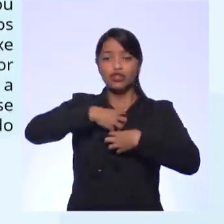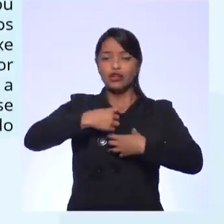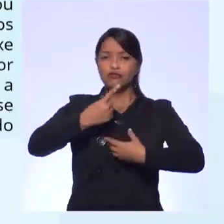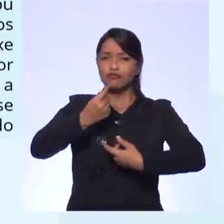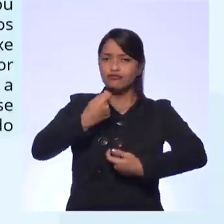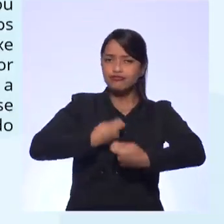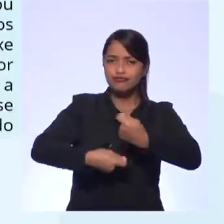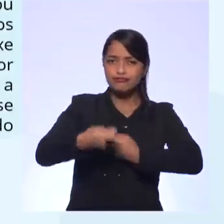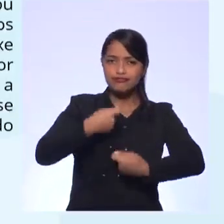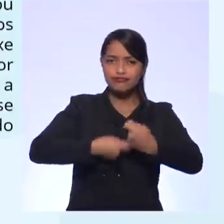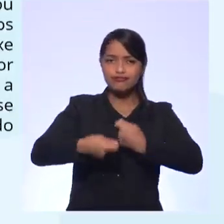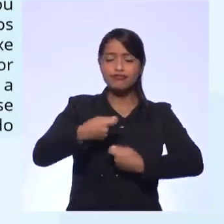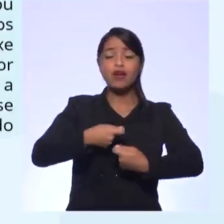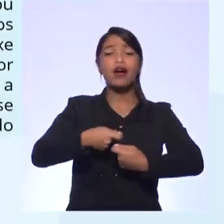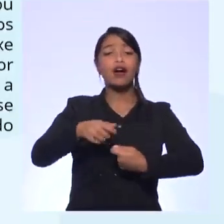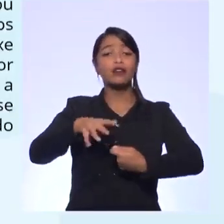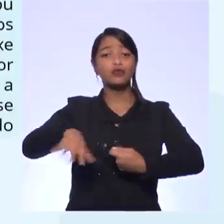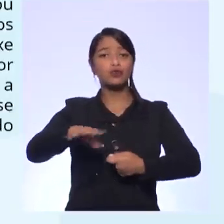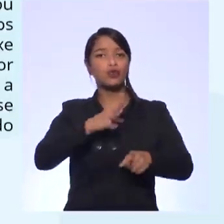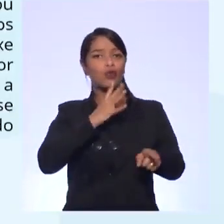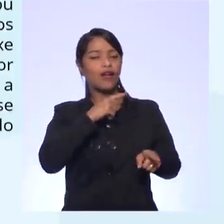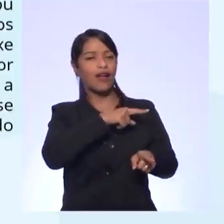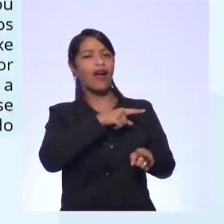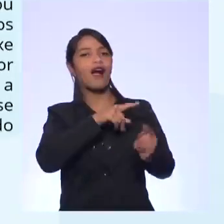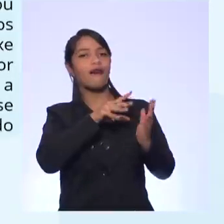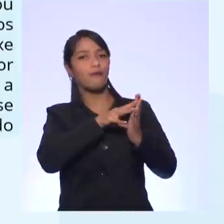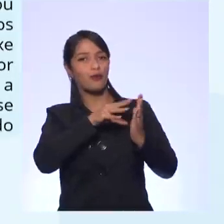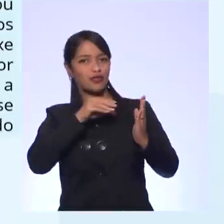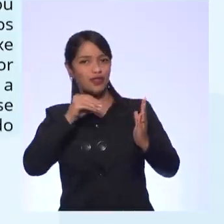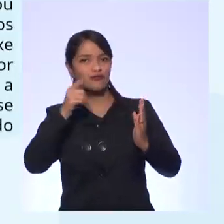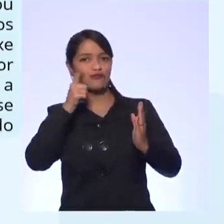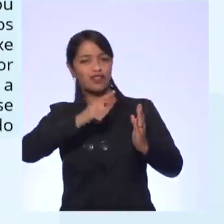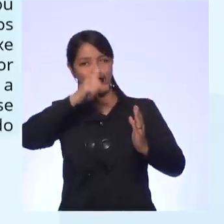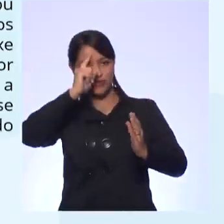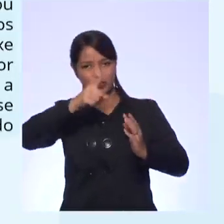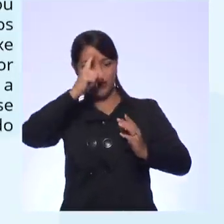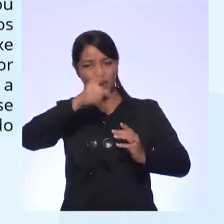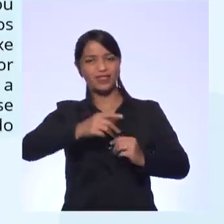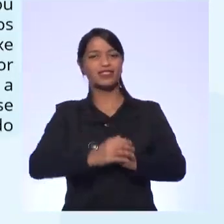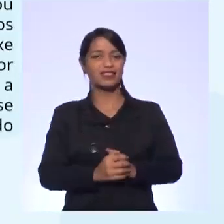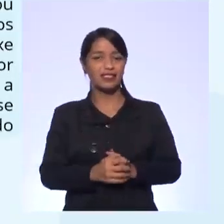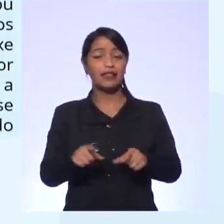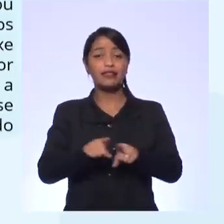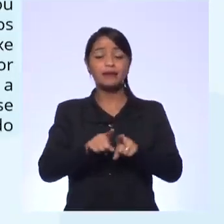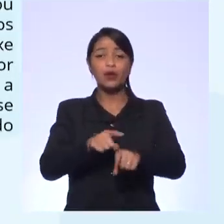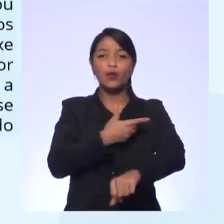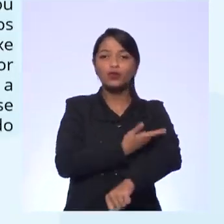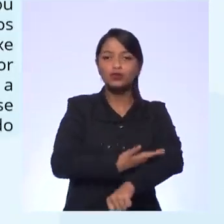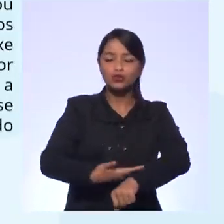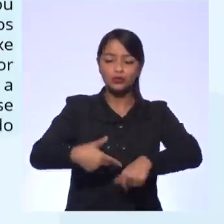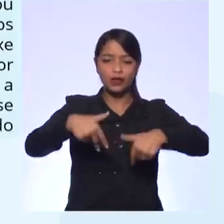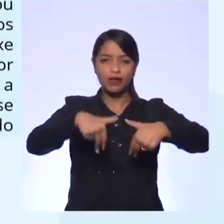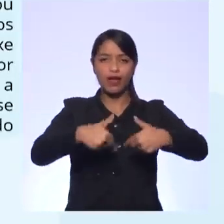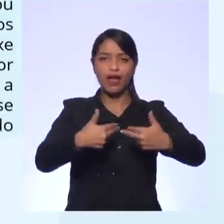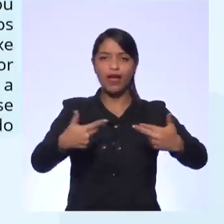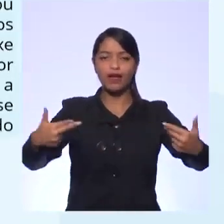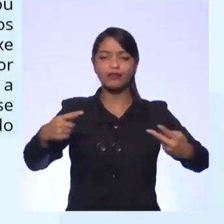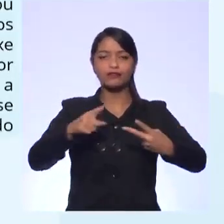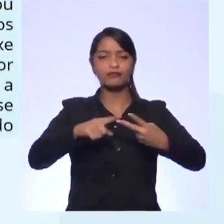conhecida como exemplo de domínio, inclusive dos costumes étnicos e políticos